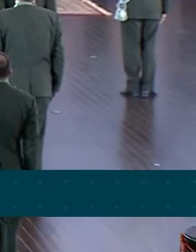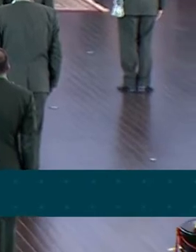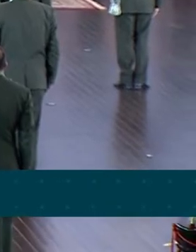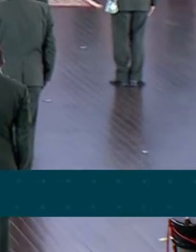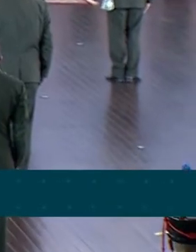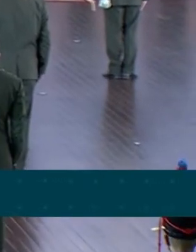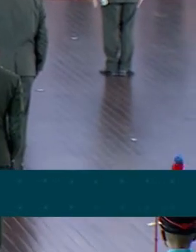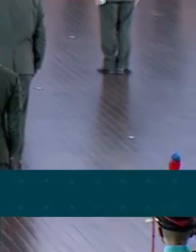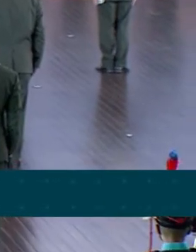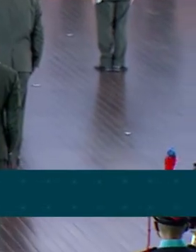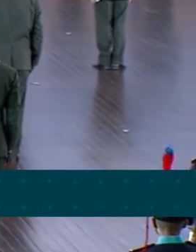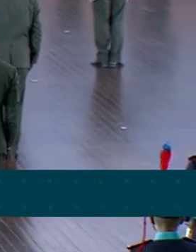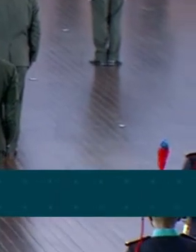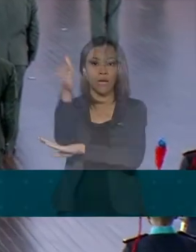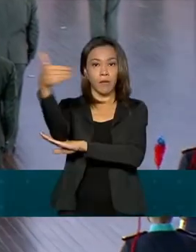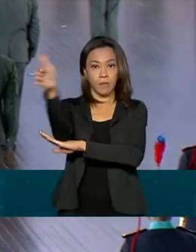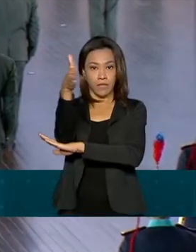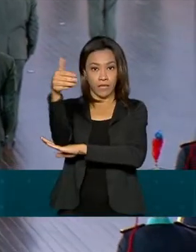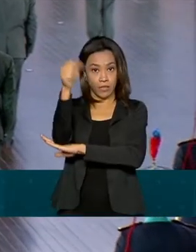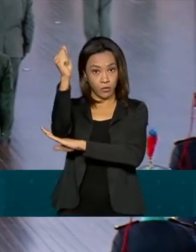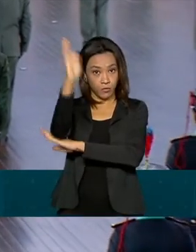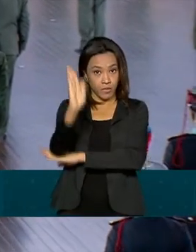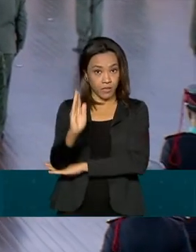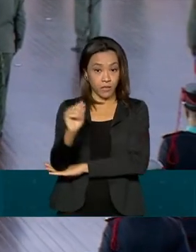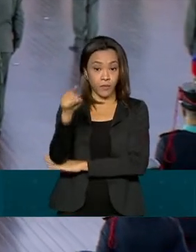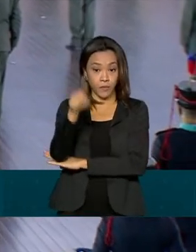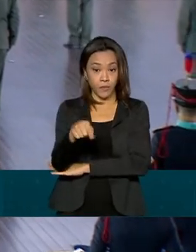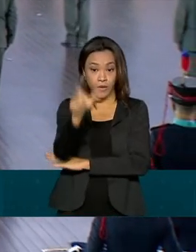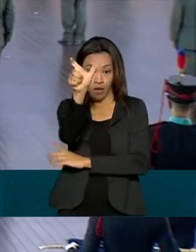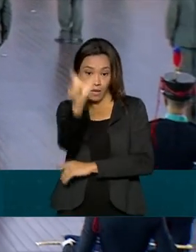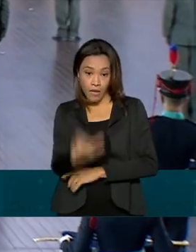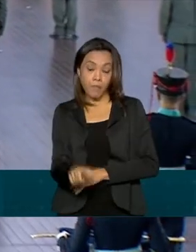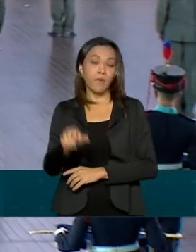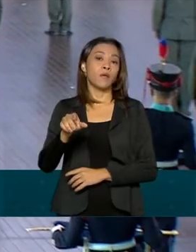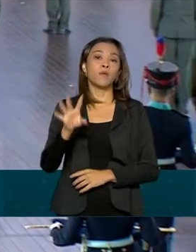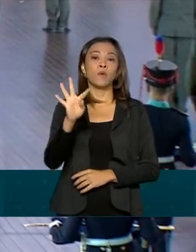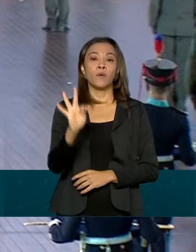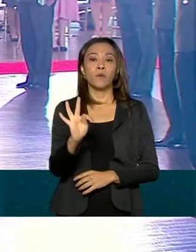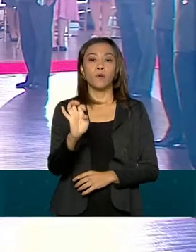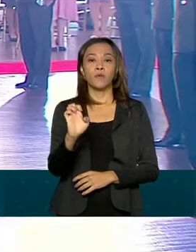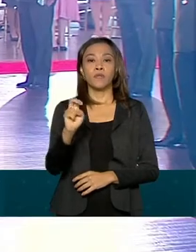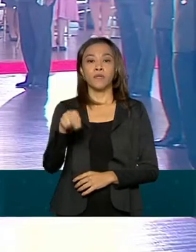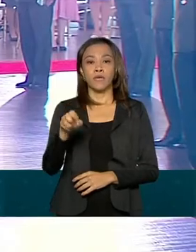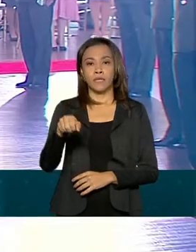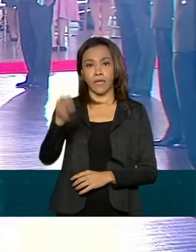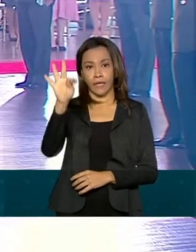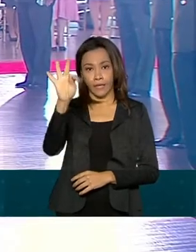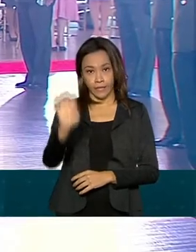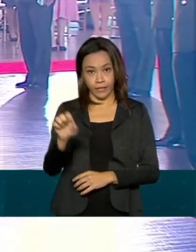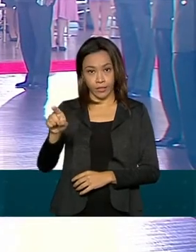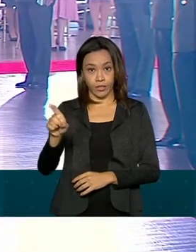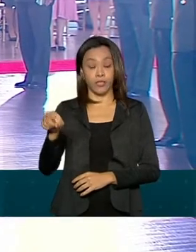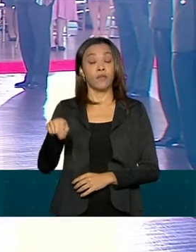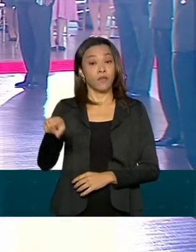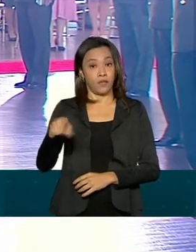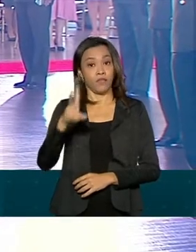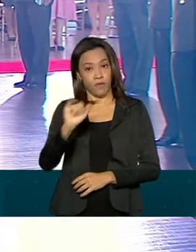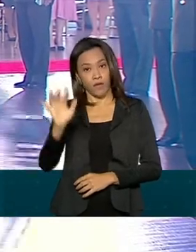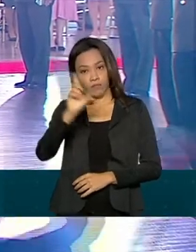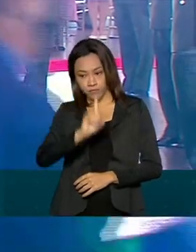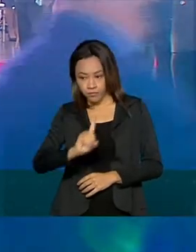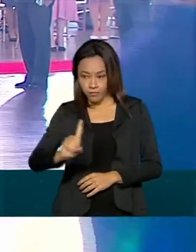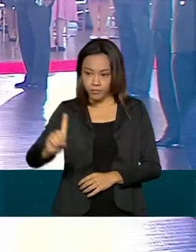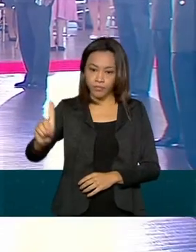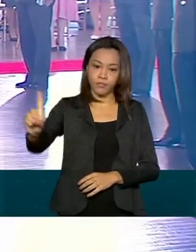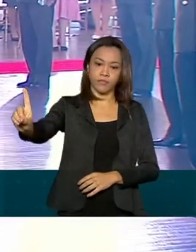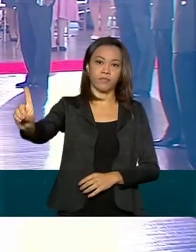é a bandeira do Brasil conduzida pelo 2º tenente Davi Matos Teixeira do Batalhão da Guarda presidencial retirasse